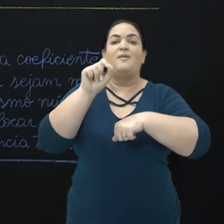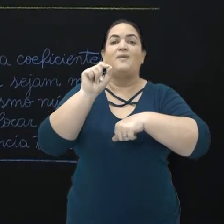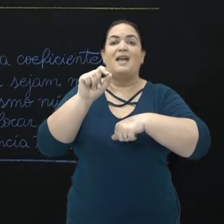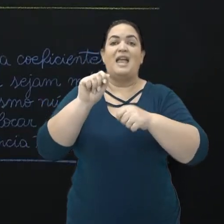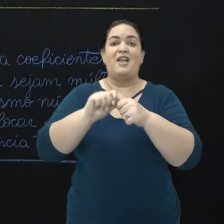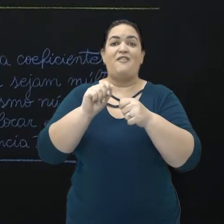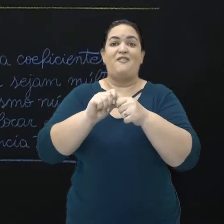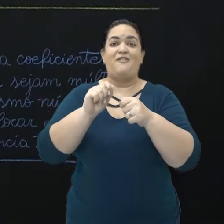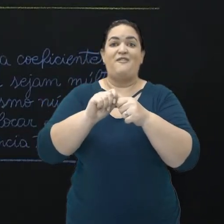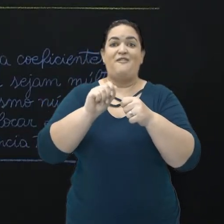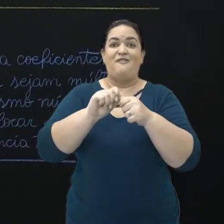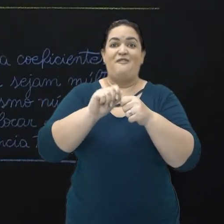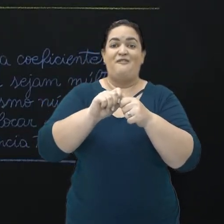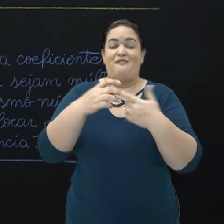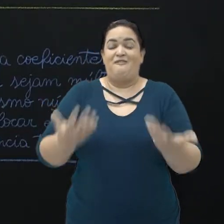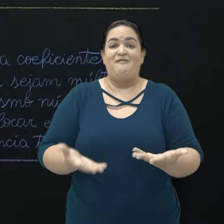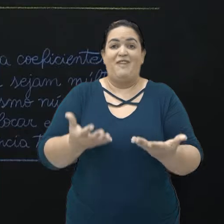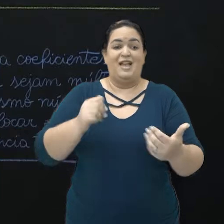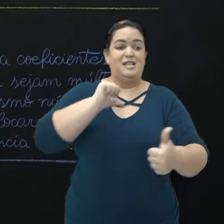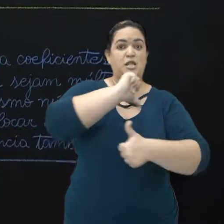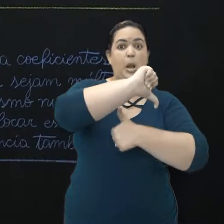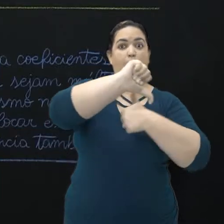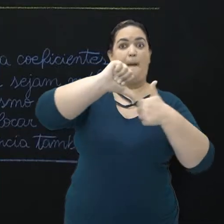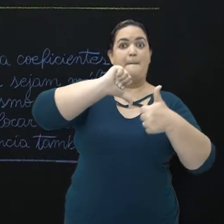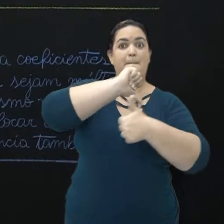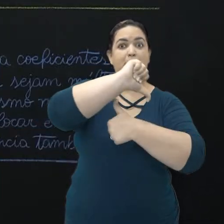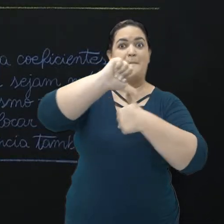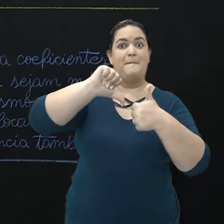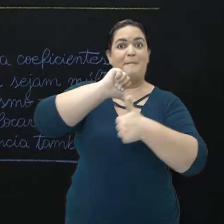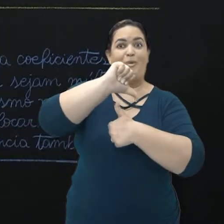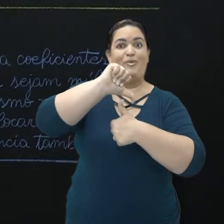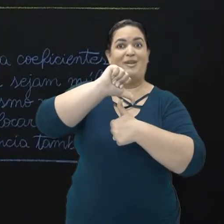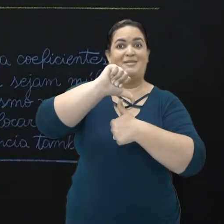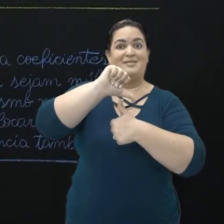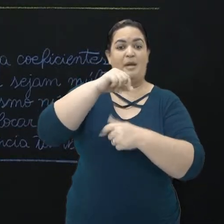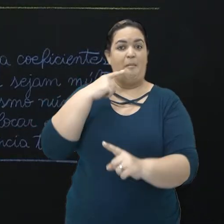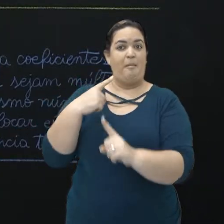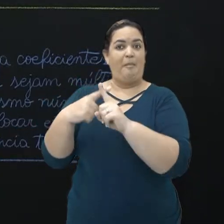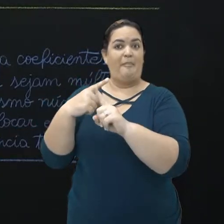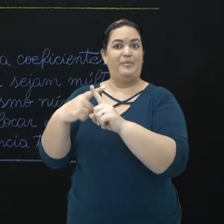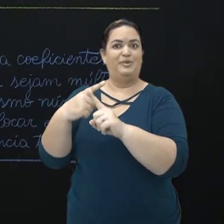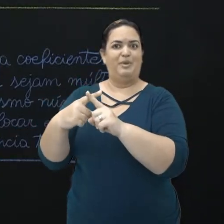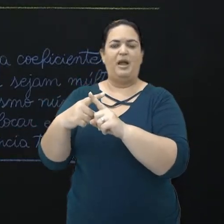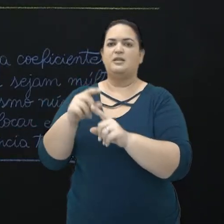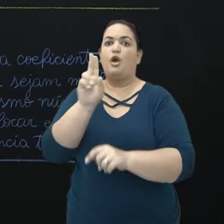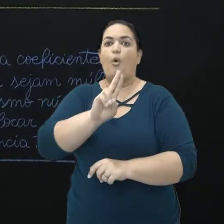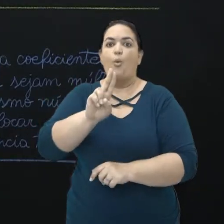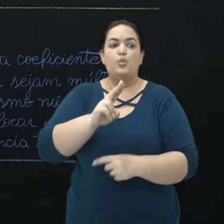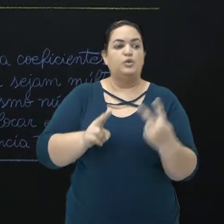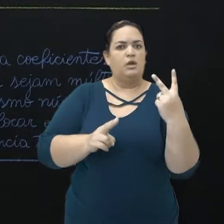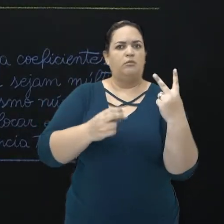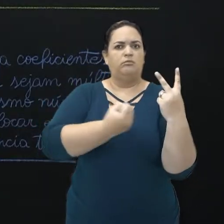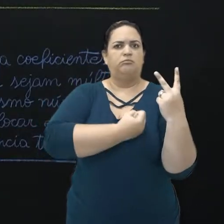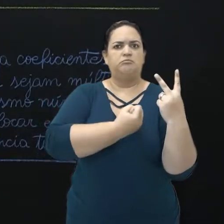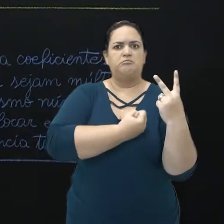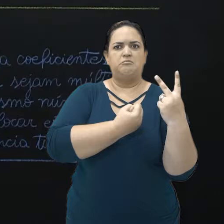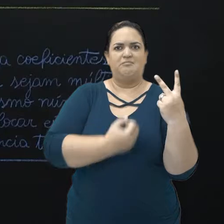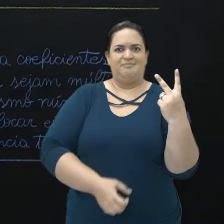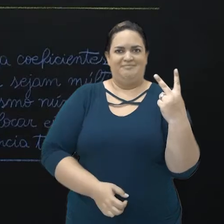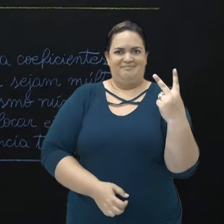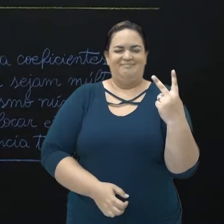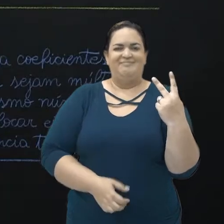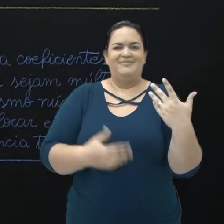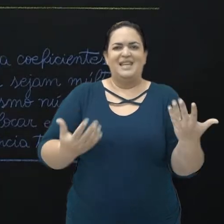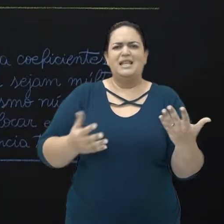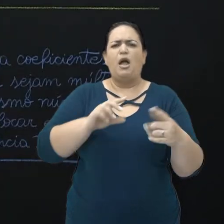transforma uma expressão algébrica numa multiplicação de pelo menos dois fatores. Então, gente, o objetivo da fatoração